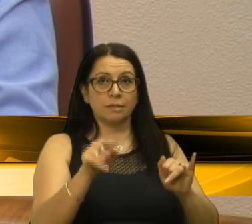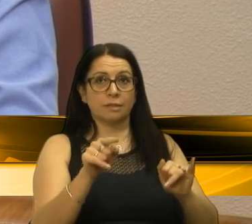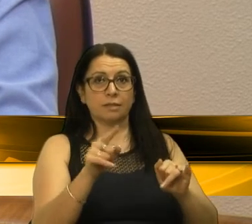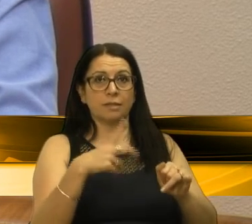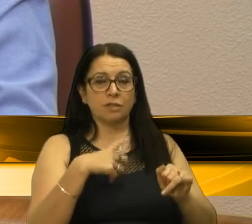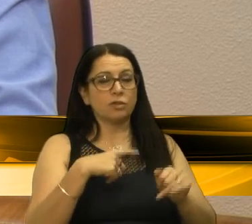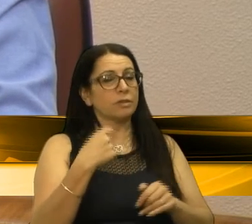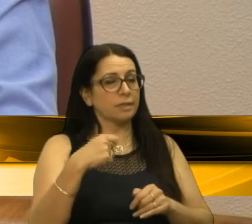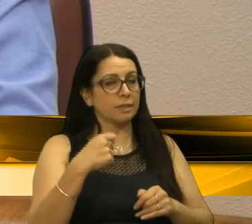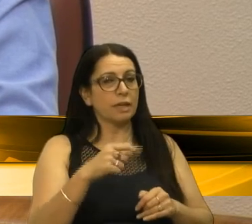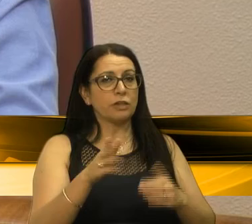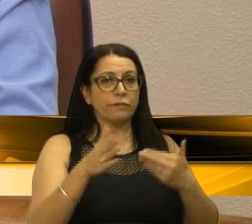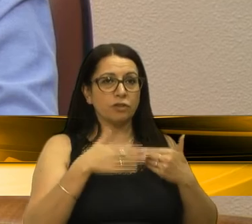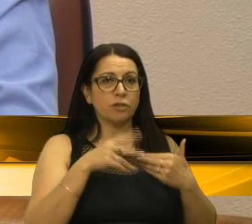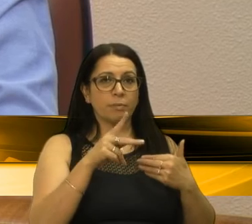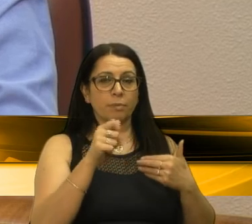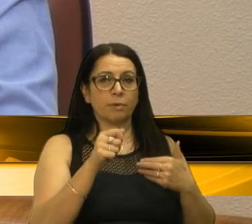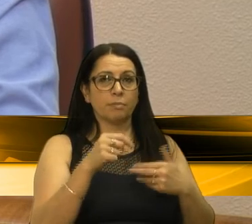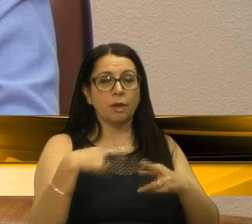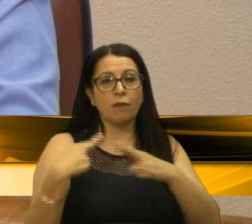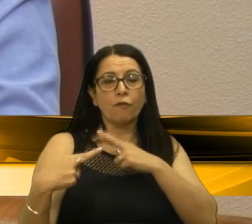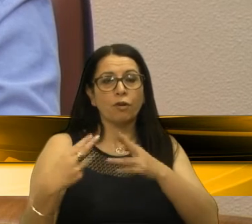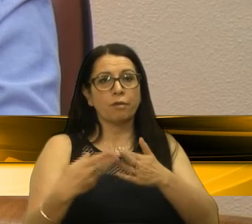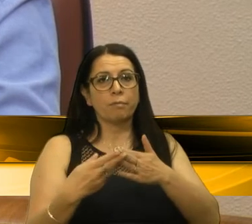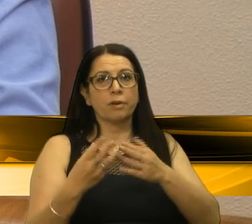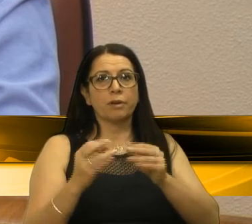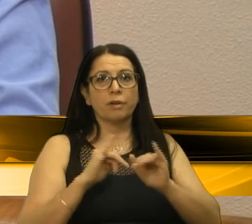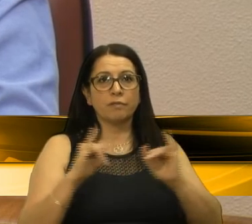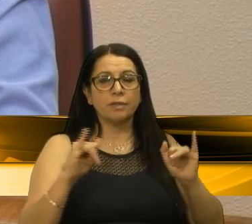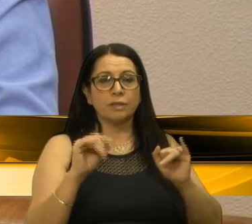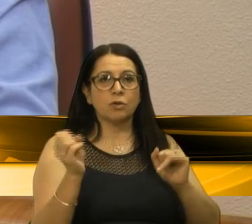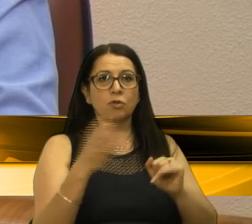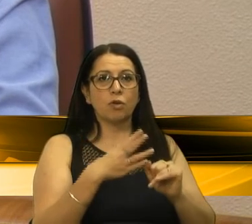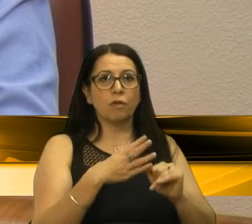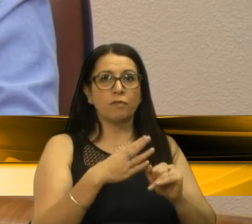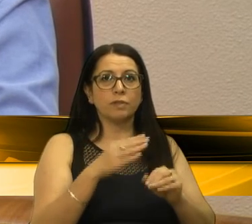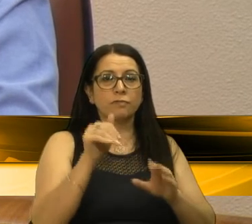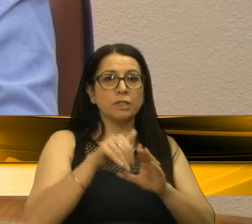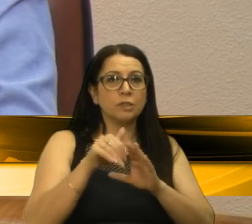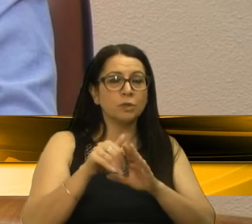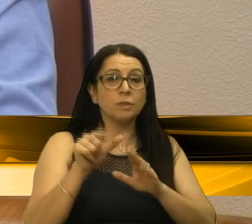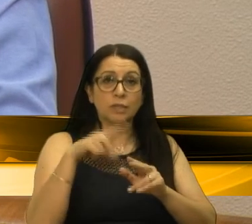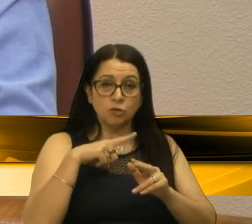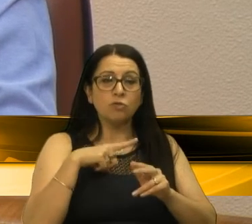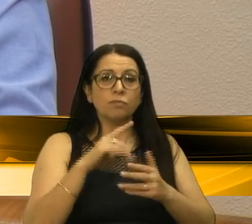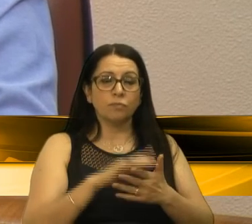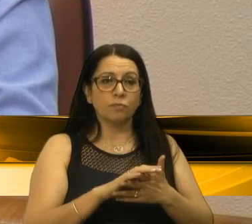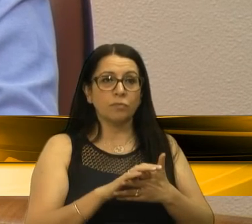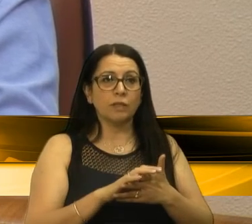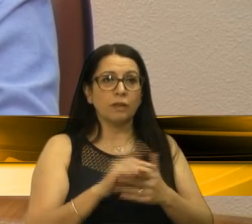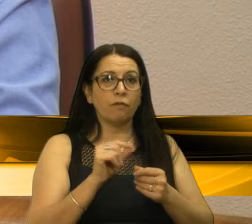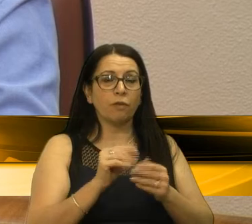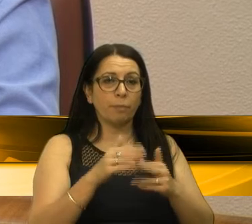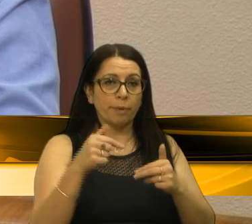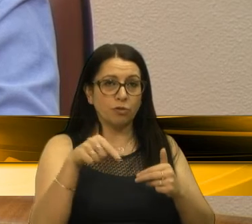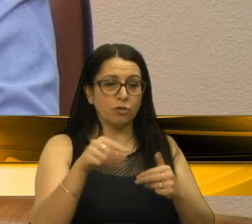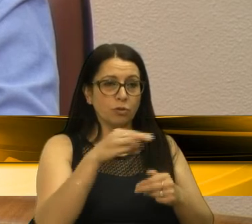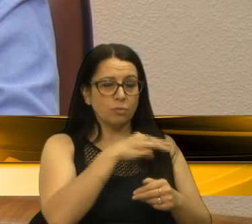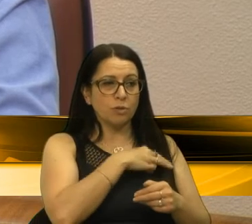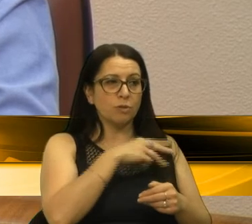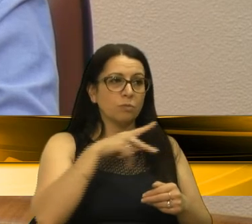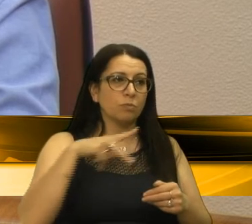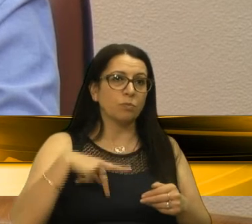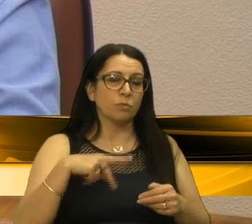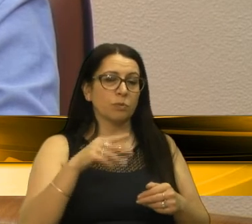haveria necessidade de fechamento do postão para a reforma, de comunicar as novas lotações que eles teriam. E foi uma solicitação do Ministério Público Estadual